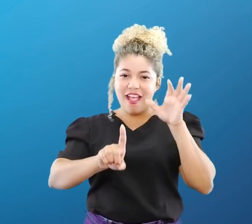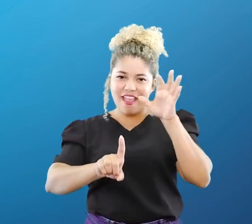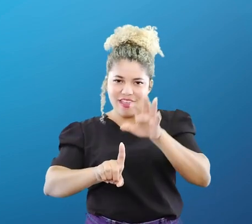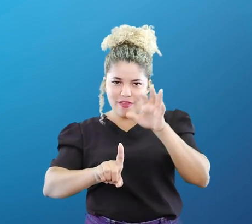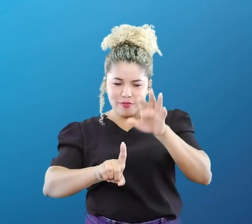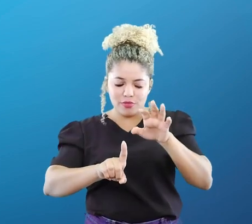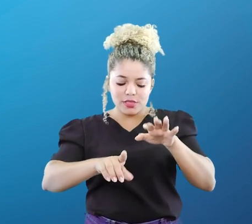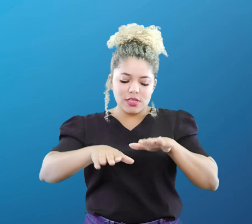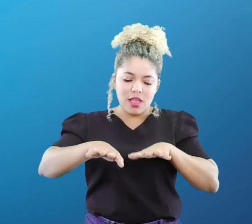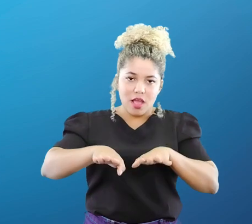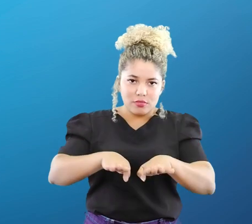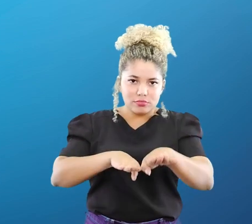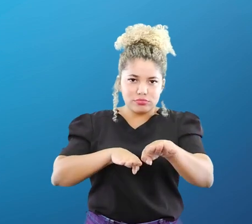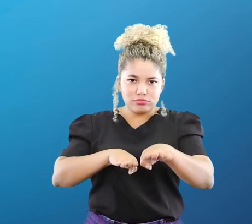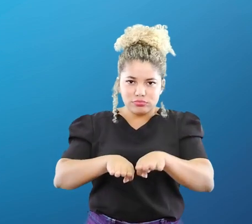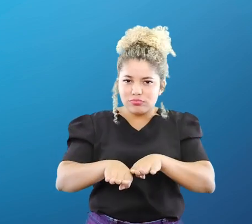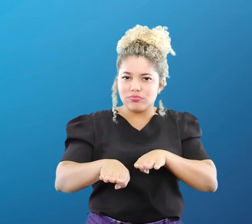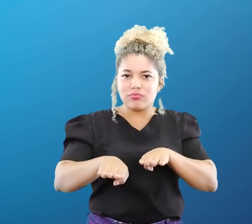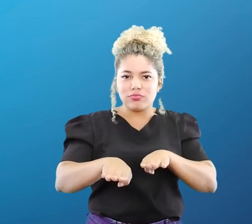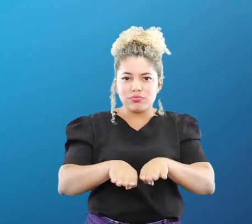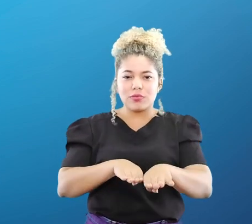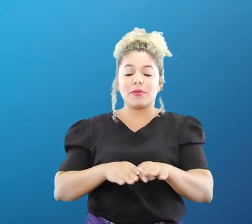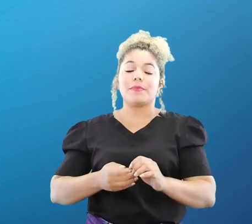que estão acima se movam.